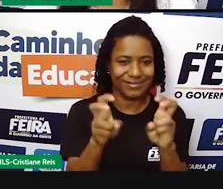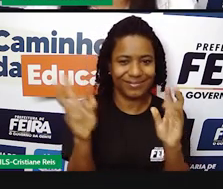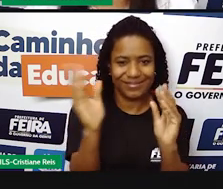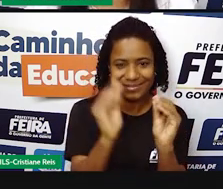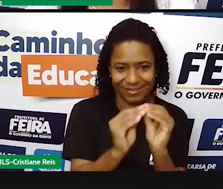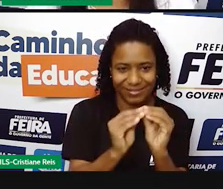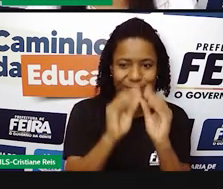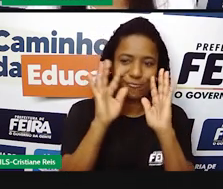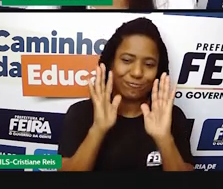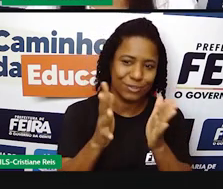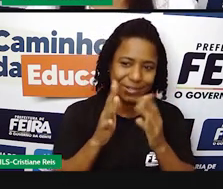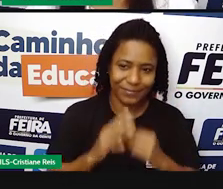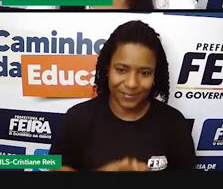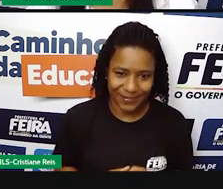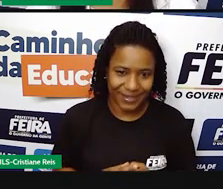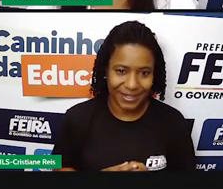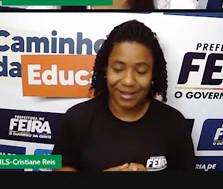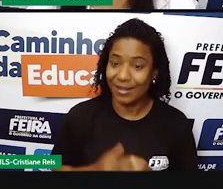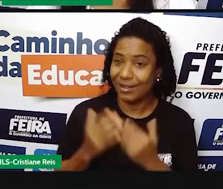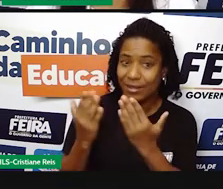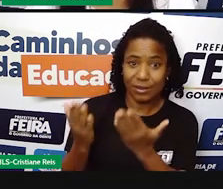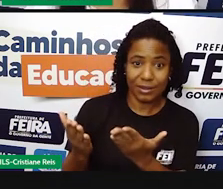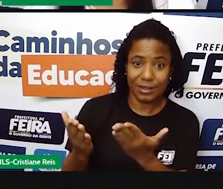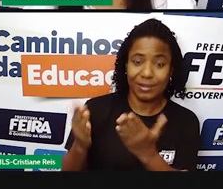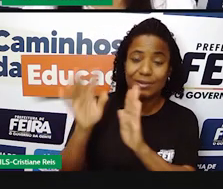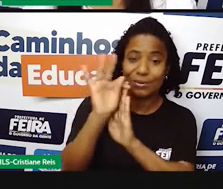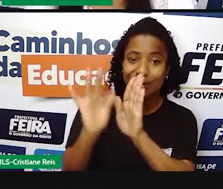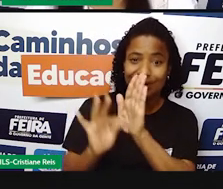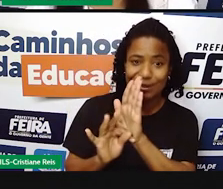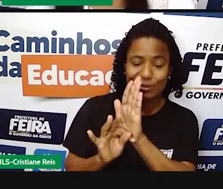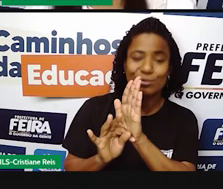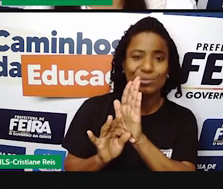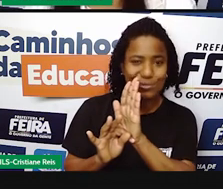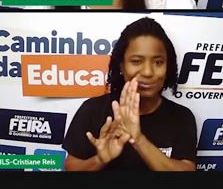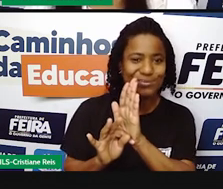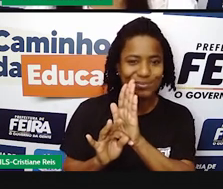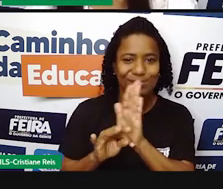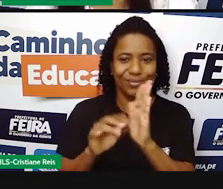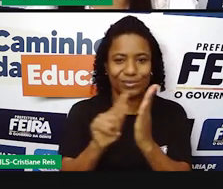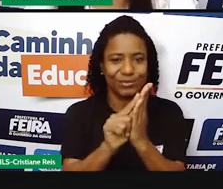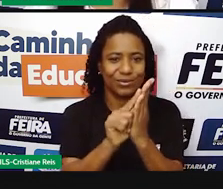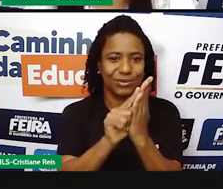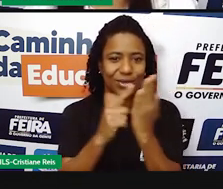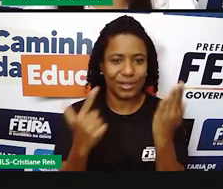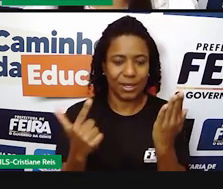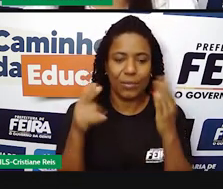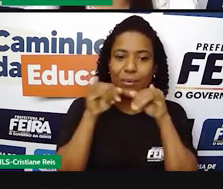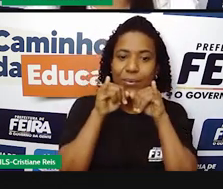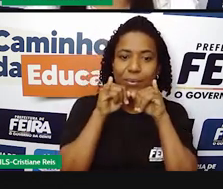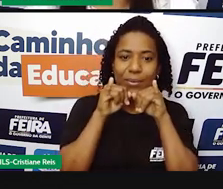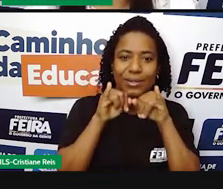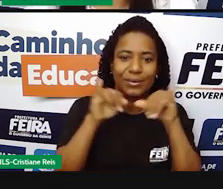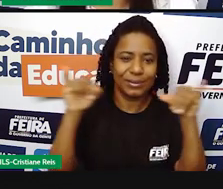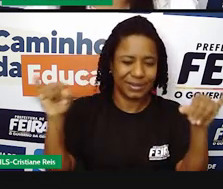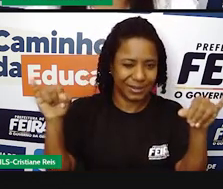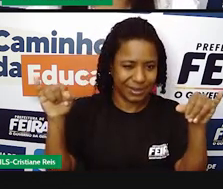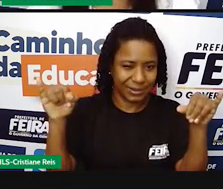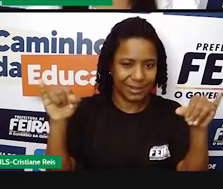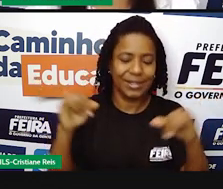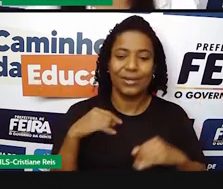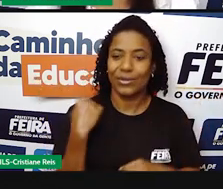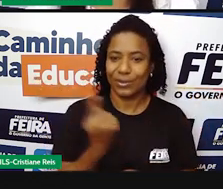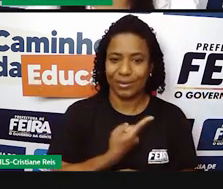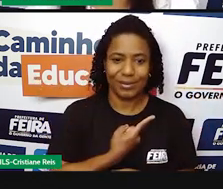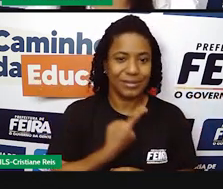E a Pró trouxe aí um texto jornalístico, uma notícia, né? Para a gente observar e fazer aí a nossa leitura